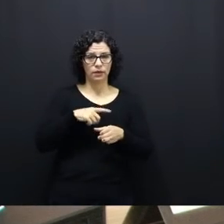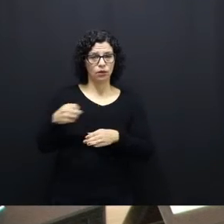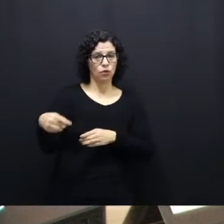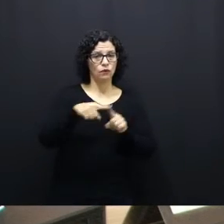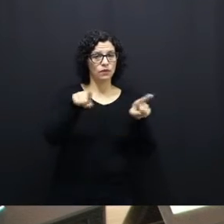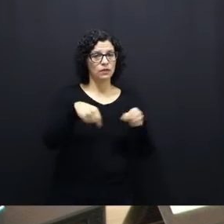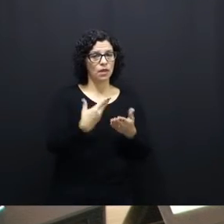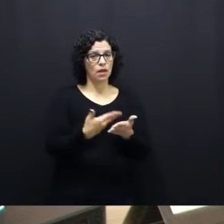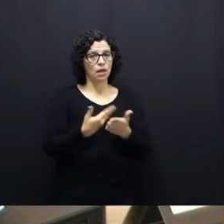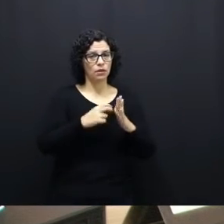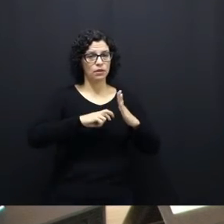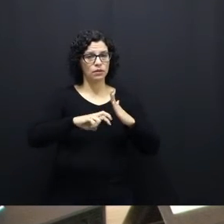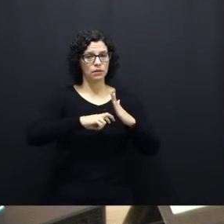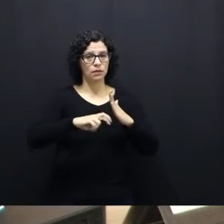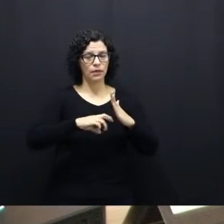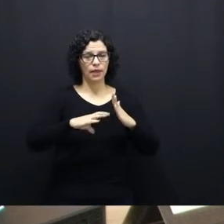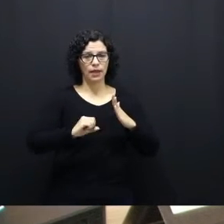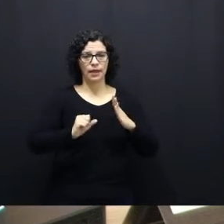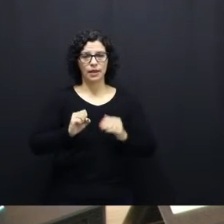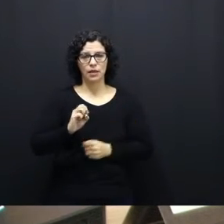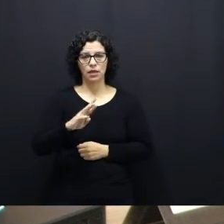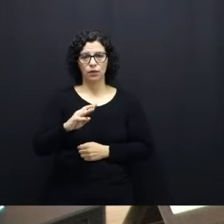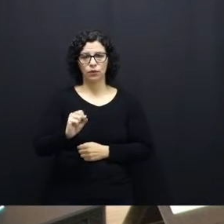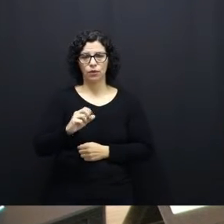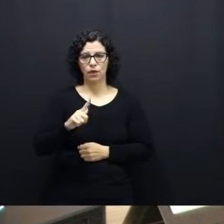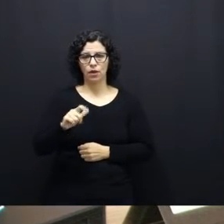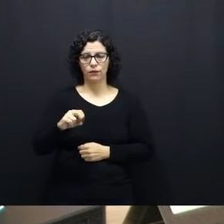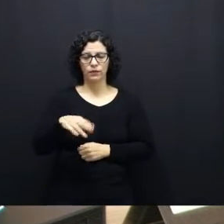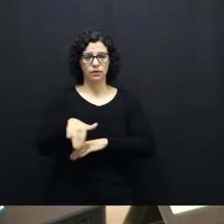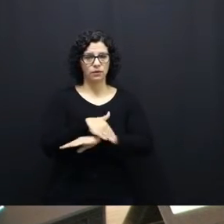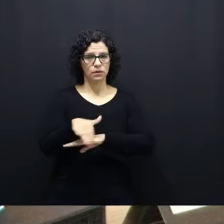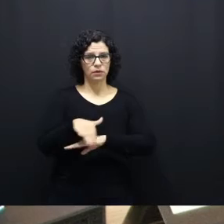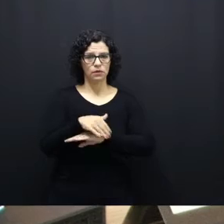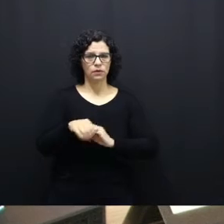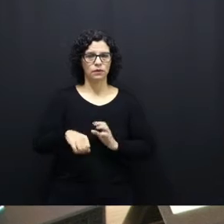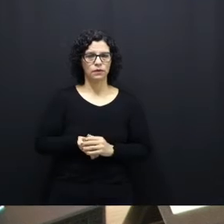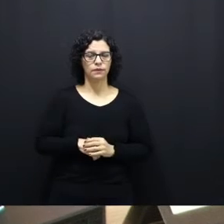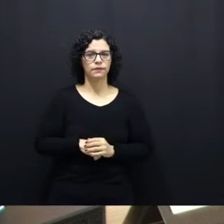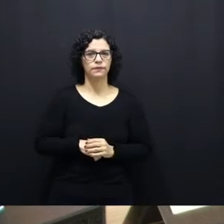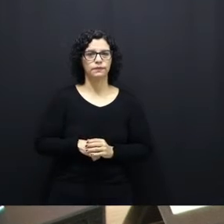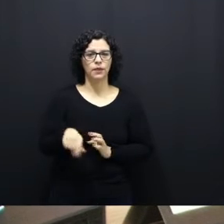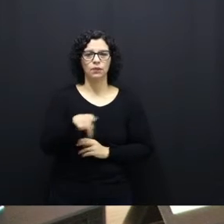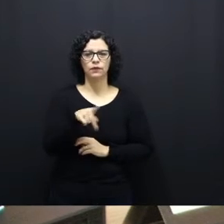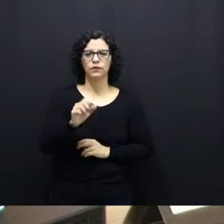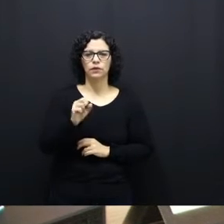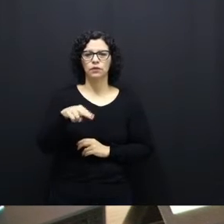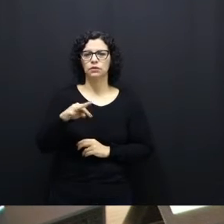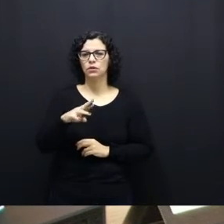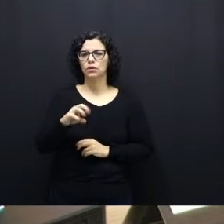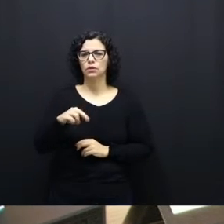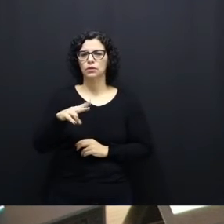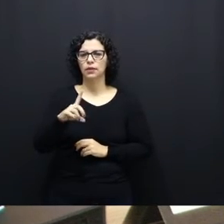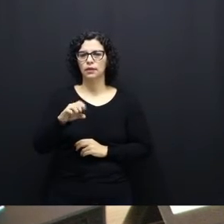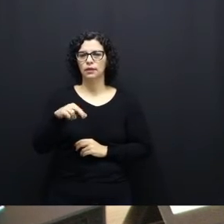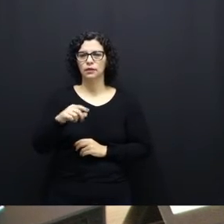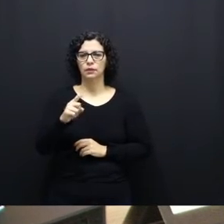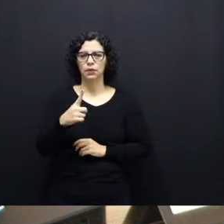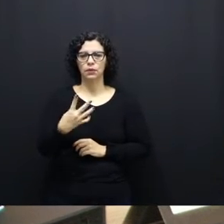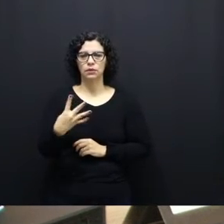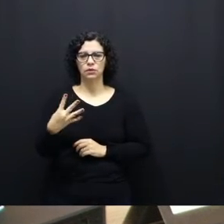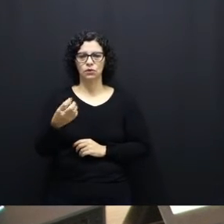uma nova sala de aula no cemei Castro Alves localizado na Rua Professor Antônio Dantas